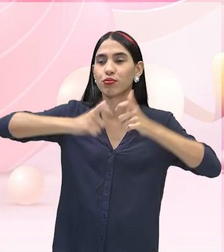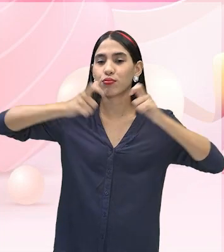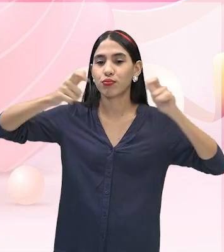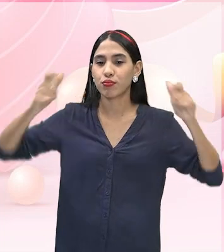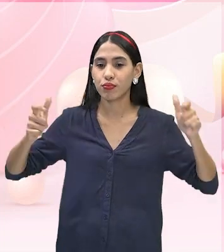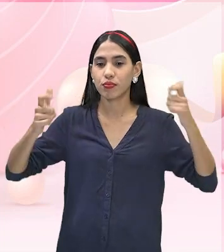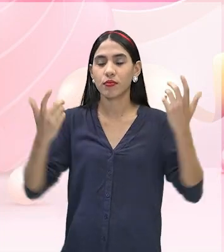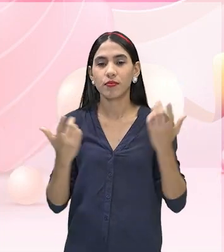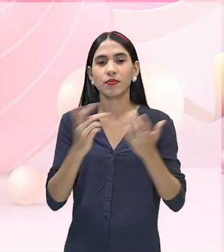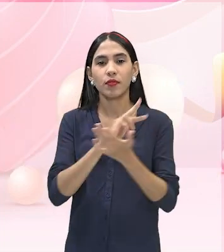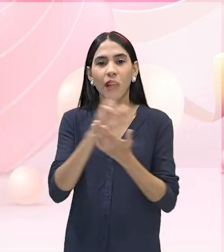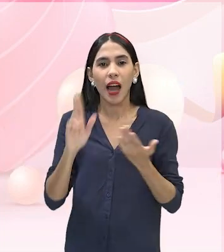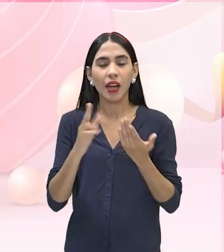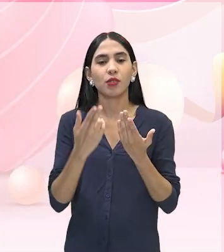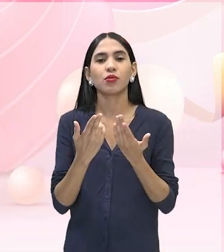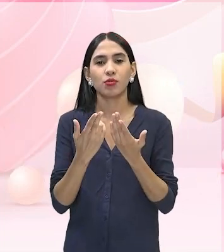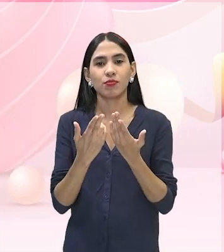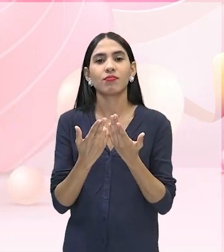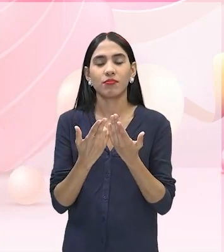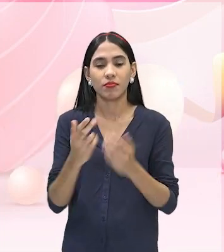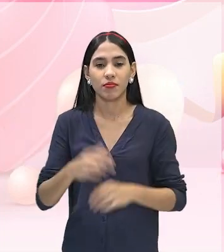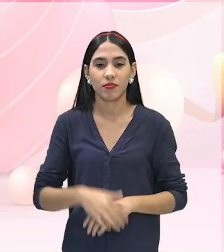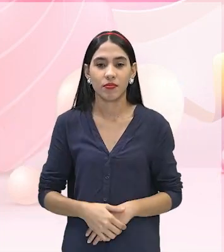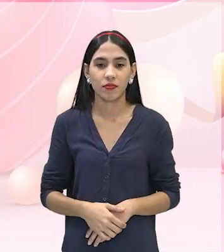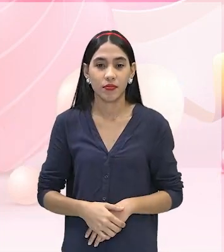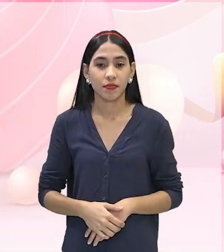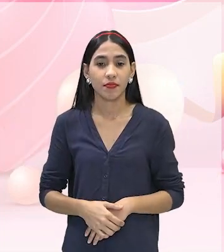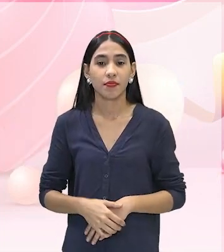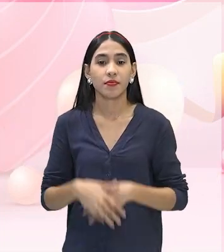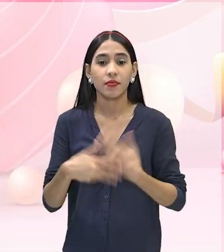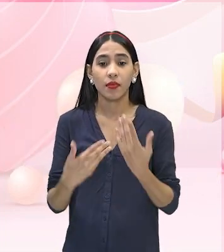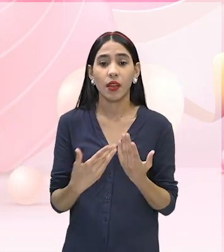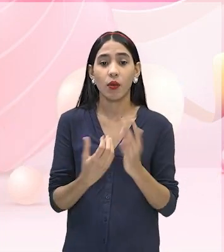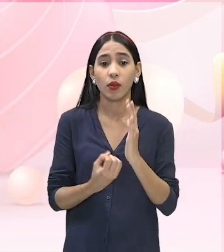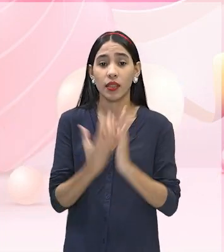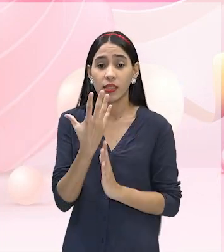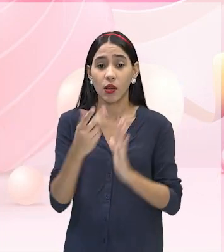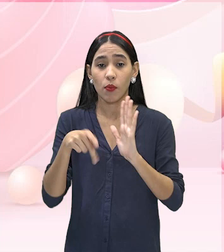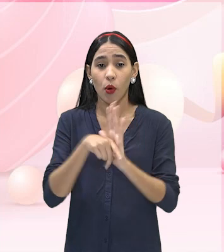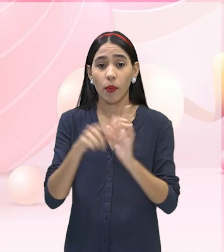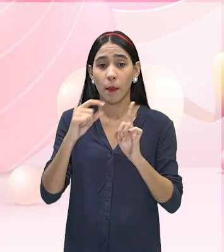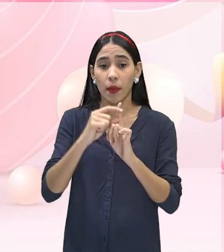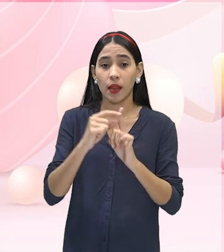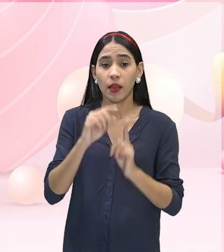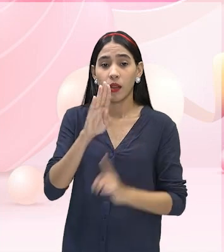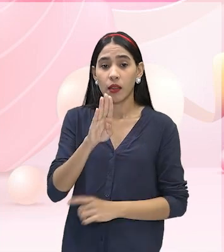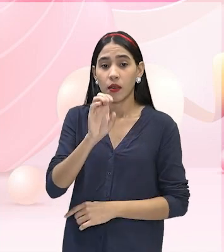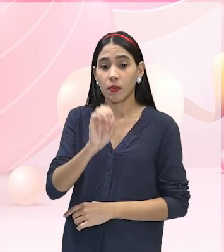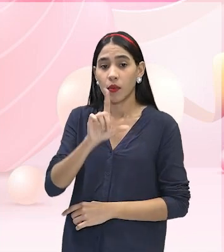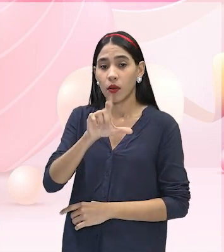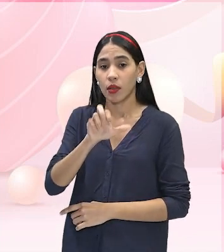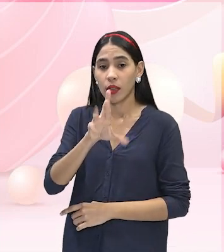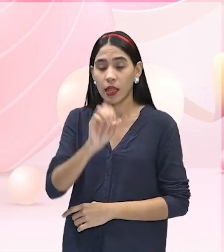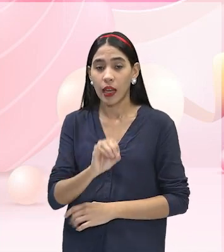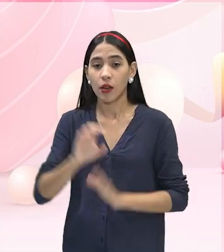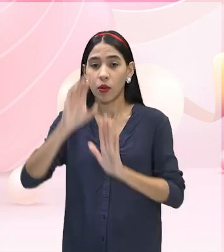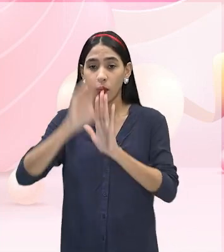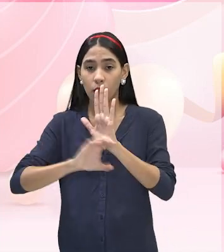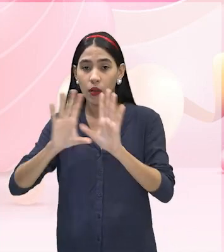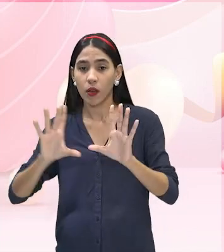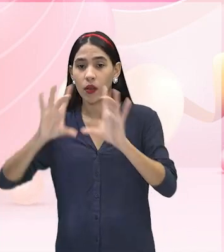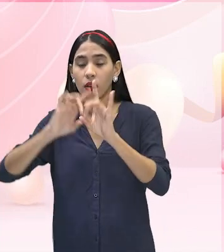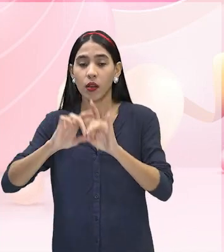México, Cuba, Espanha e assim por diante. Então vamos lá para a origem. Bolero vem do termo da